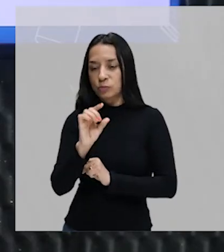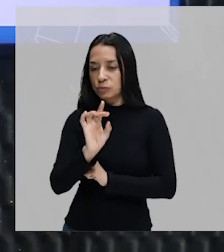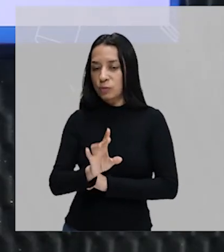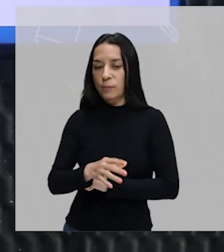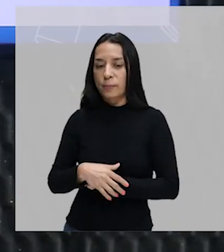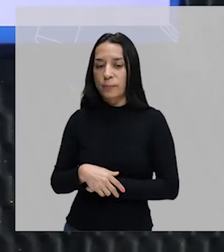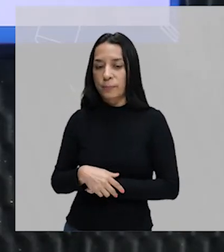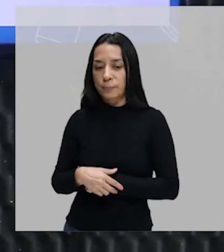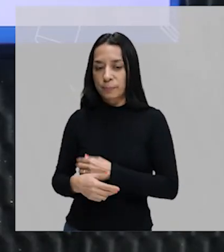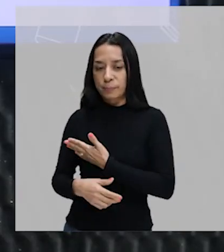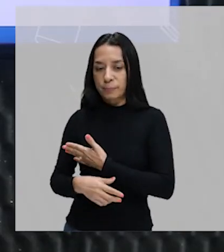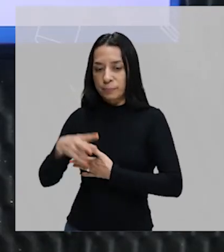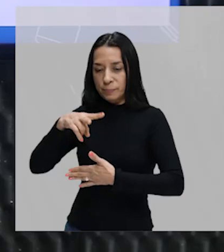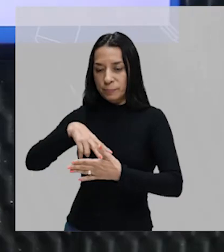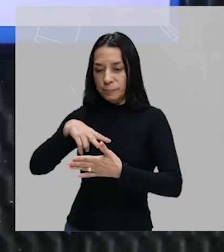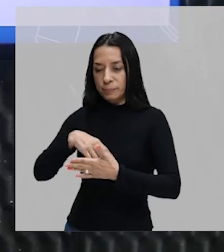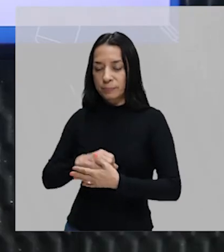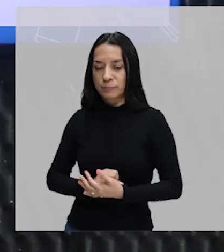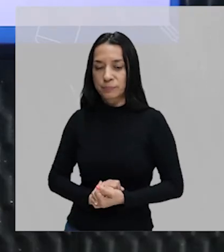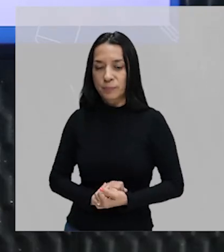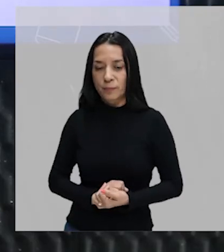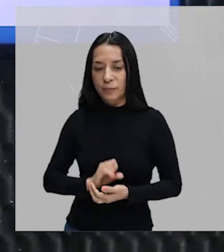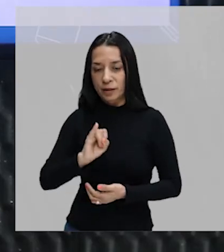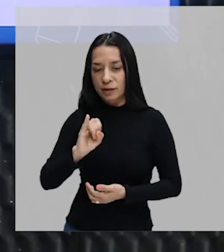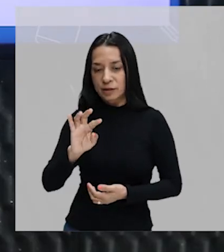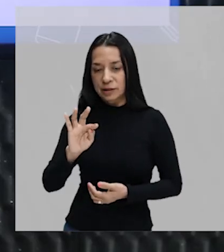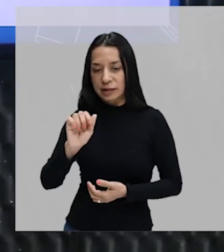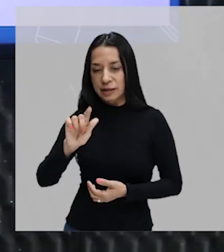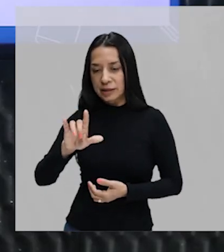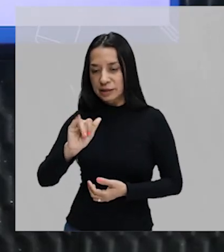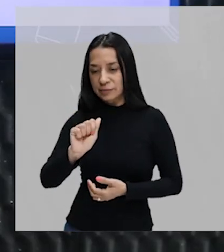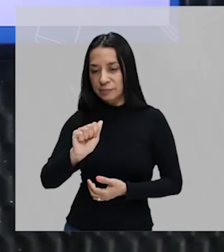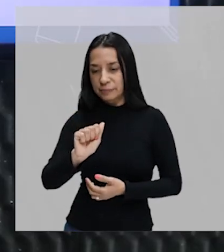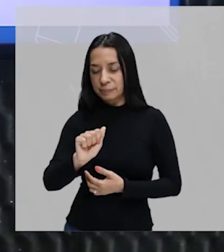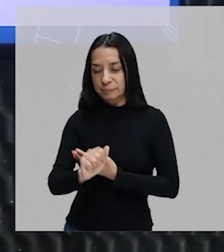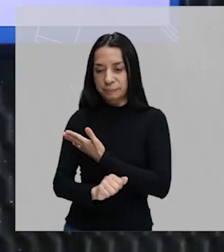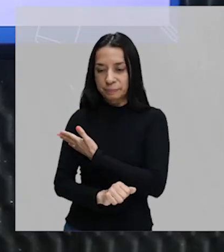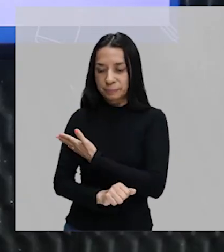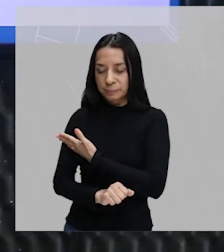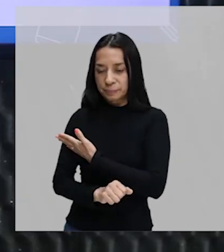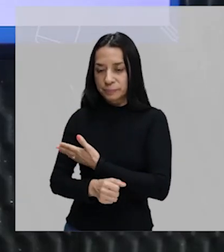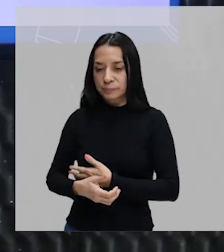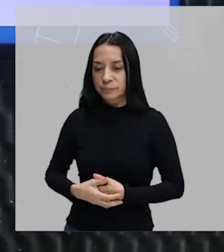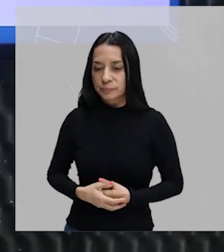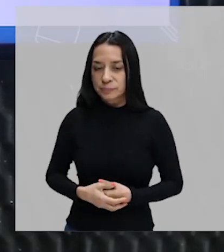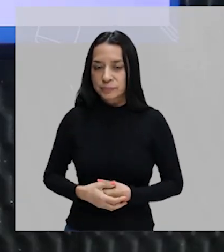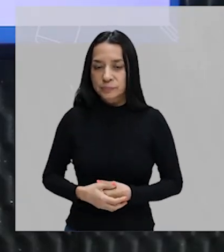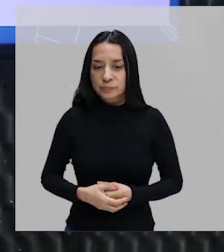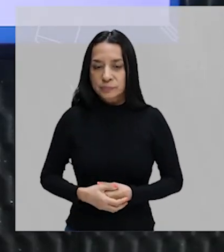Israel, israeli, Itália, italiano, italiana.